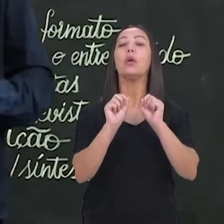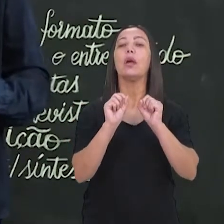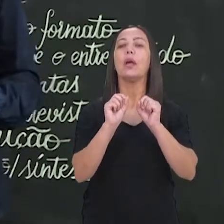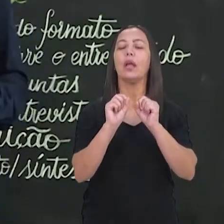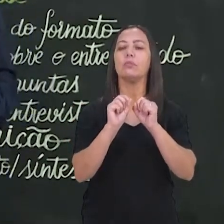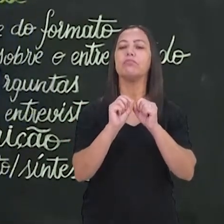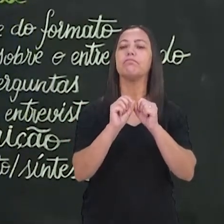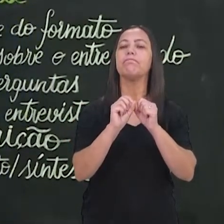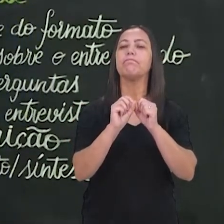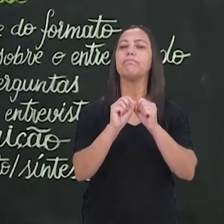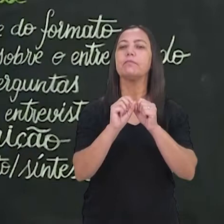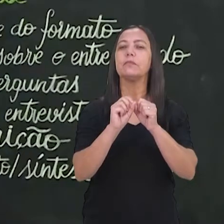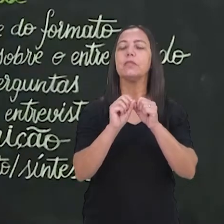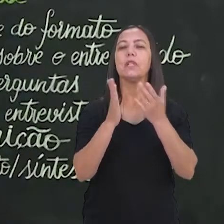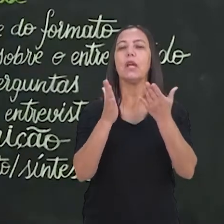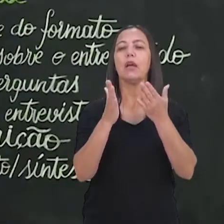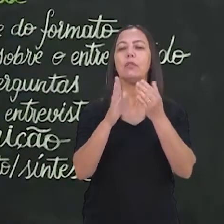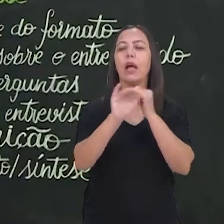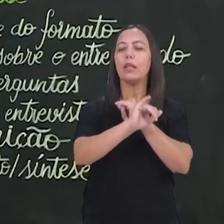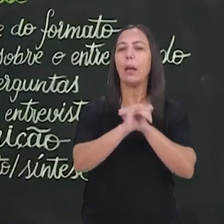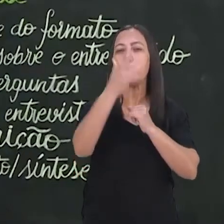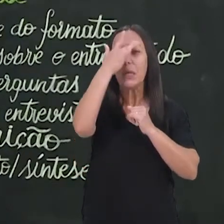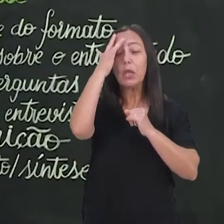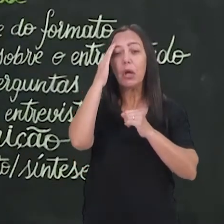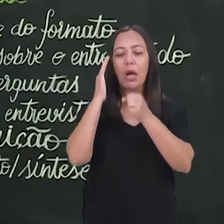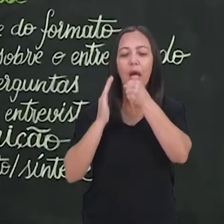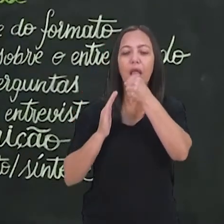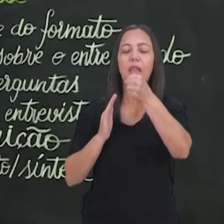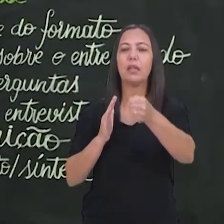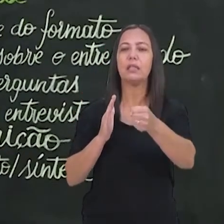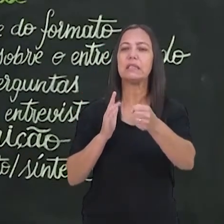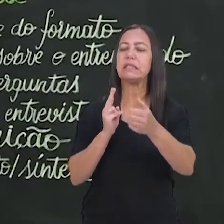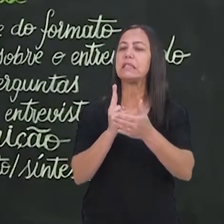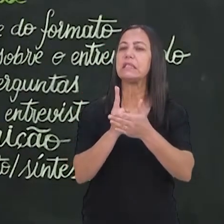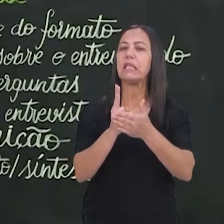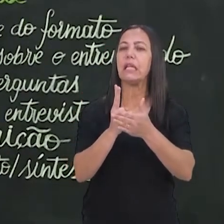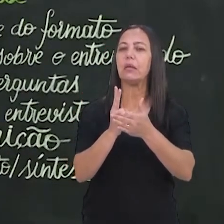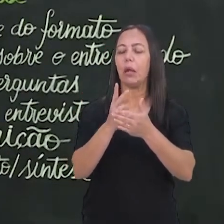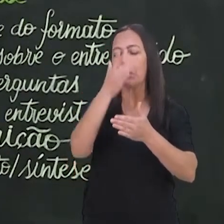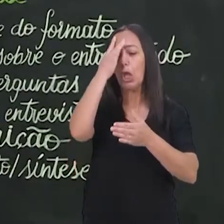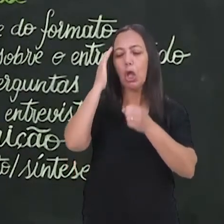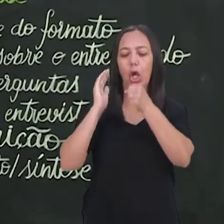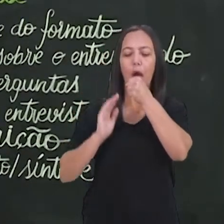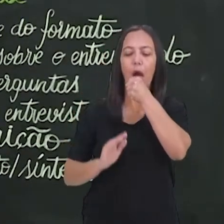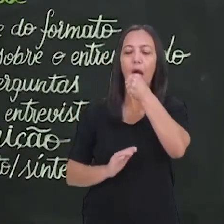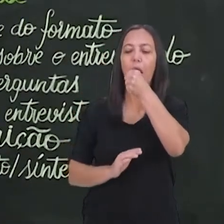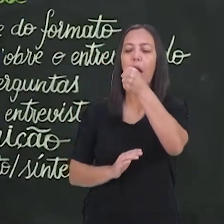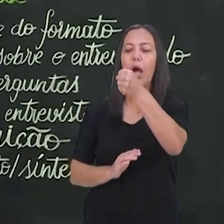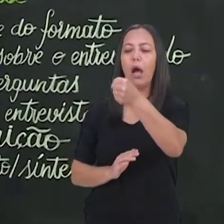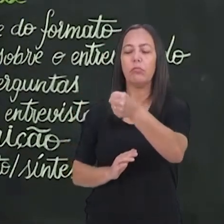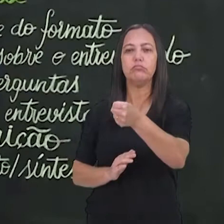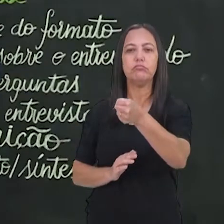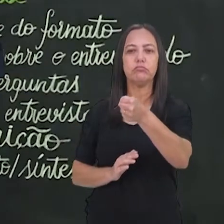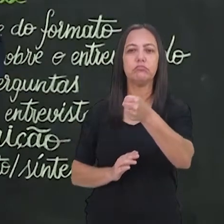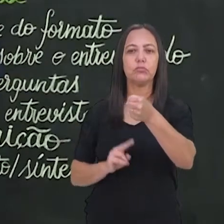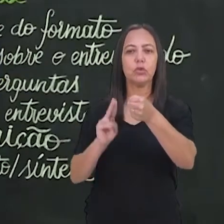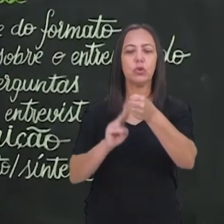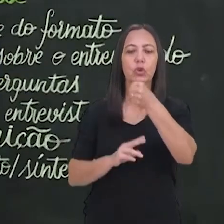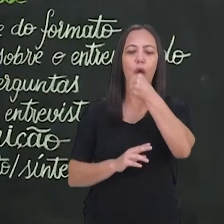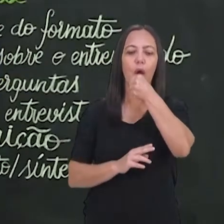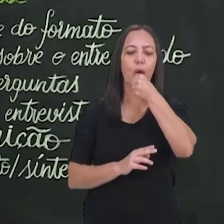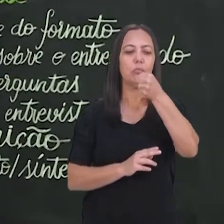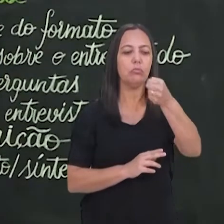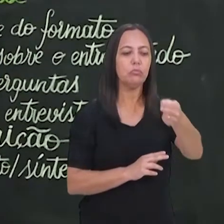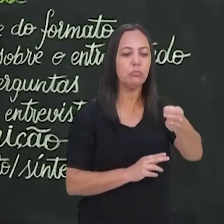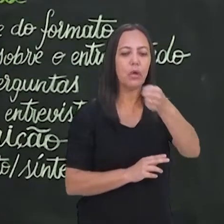nos relatos de pessoas que dão entrevistas. Então, é costume que você encontre, o repórter, o entrevistador com um microfone, se dirigindo